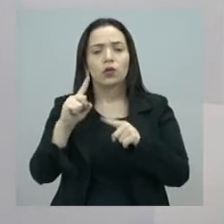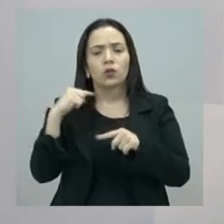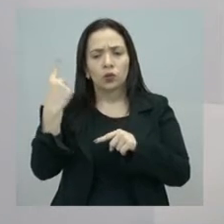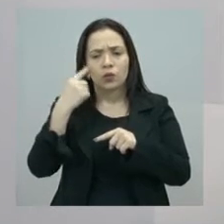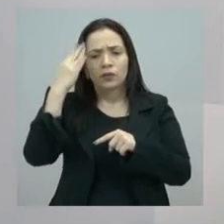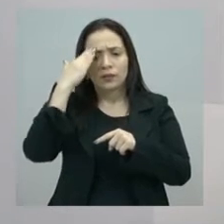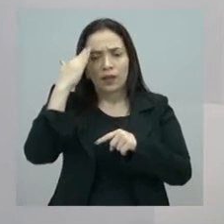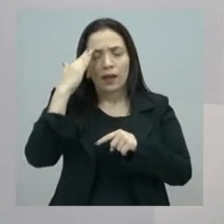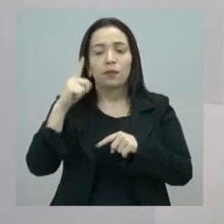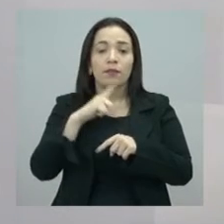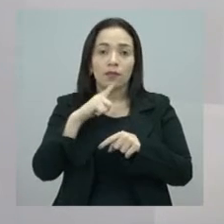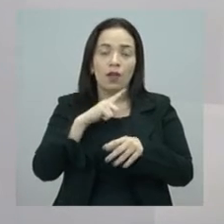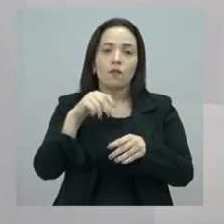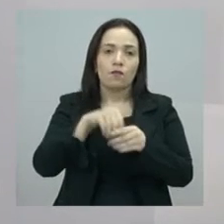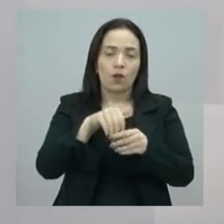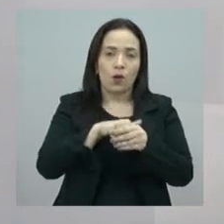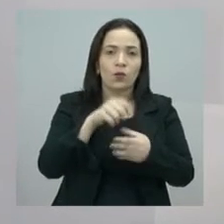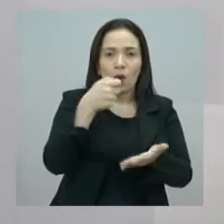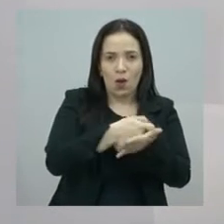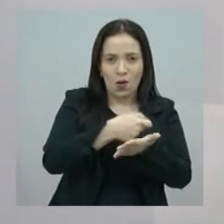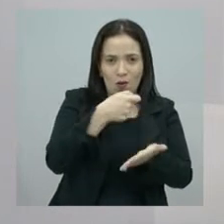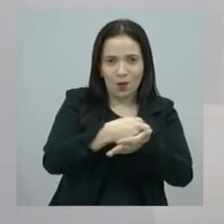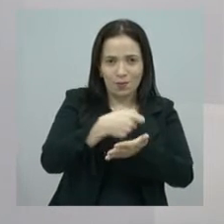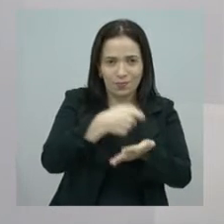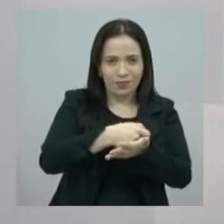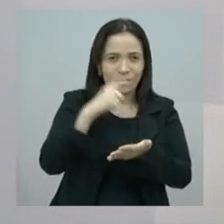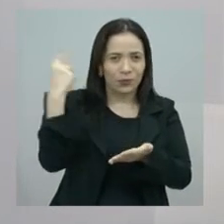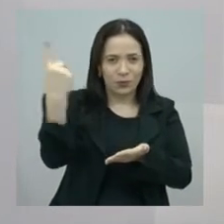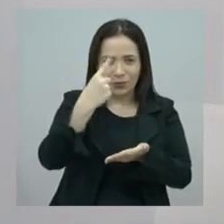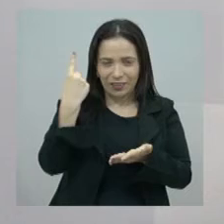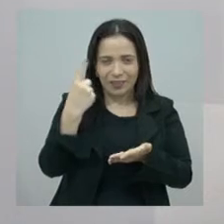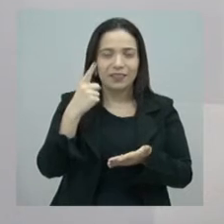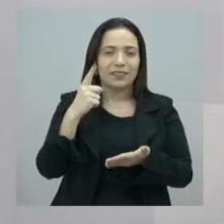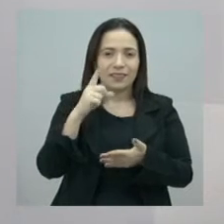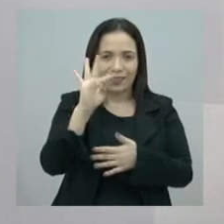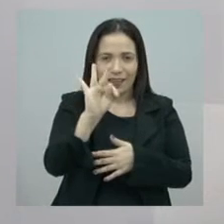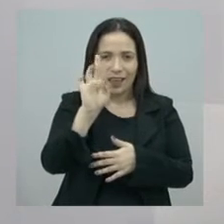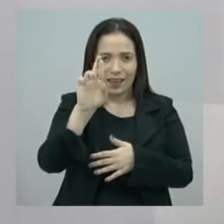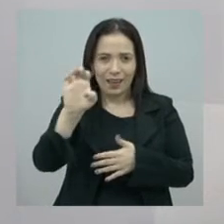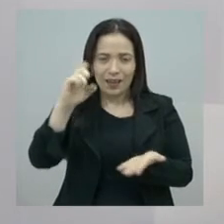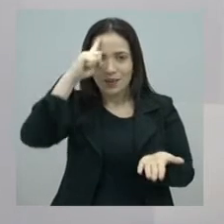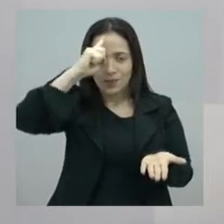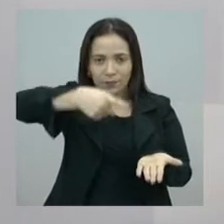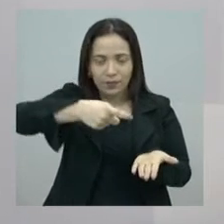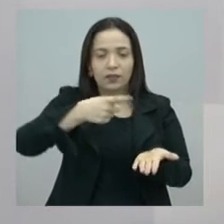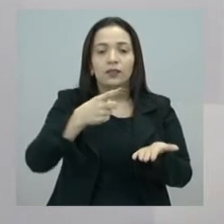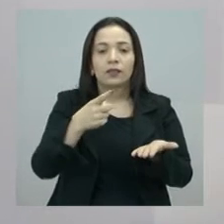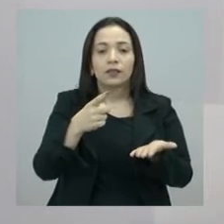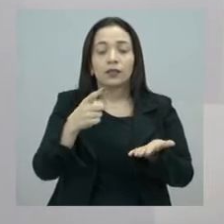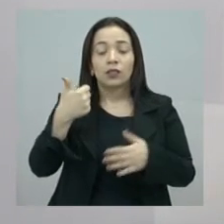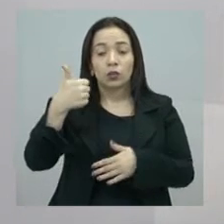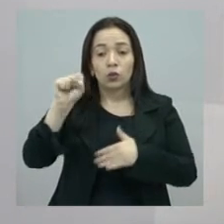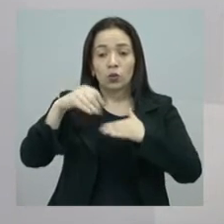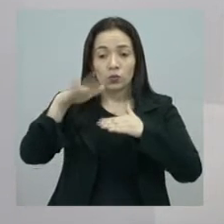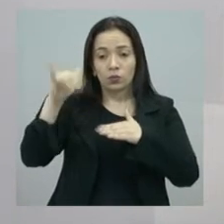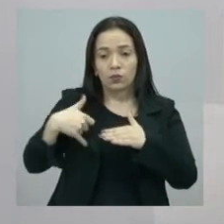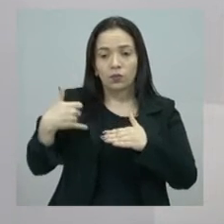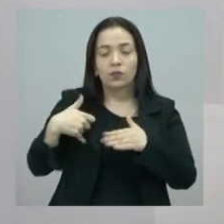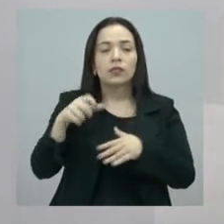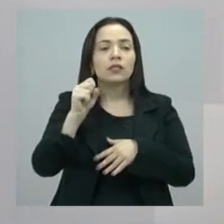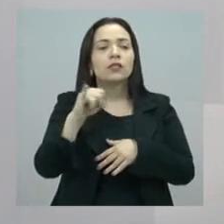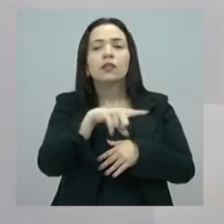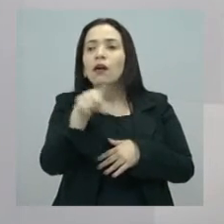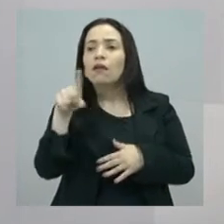que temos o voto obrigatório perante o TRE, que são a partir de 18 anos. Mas você que